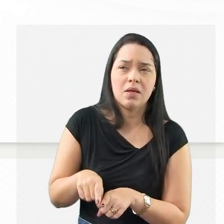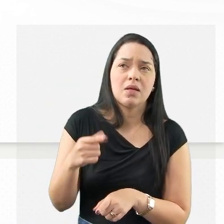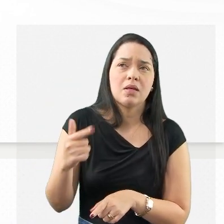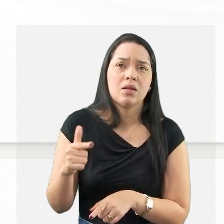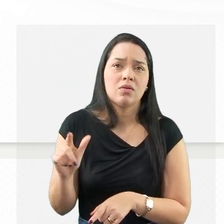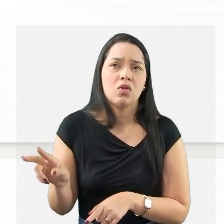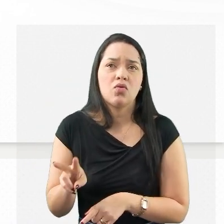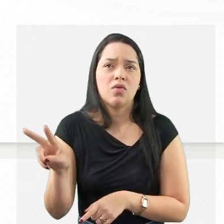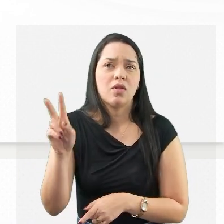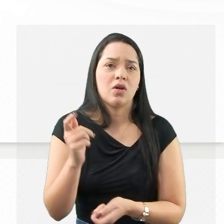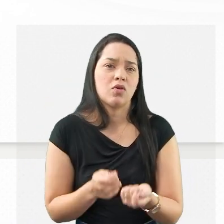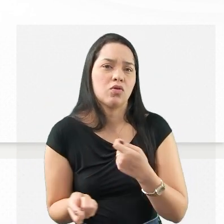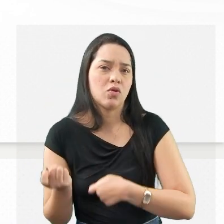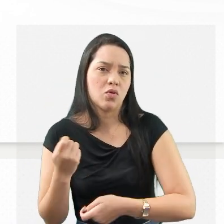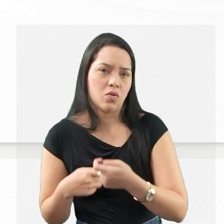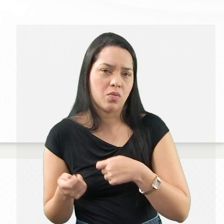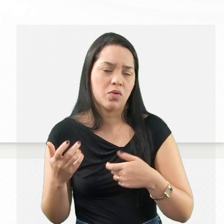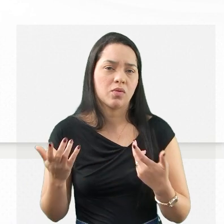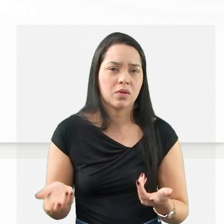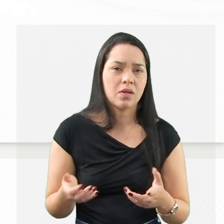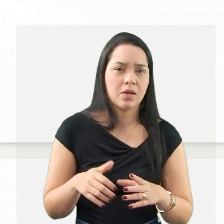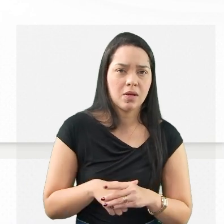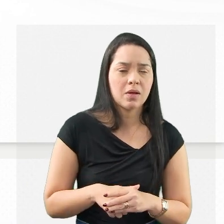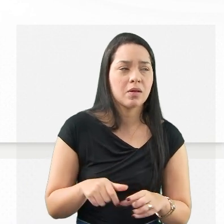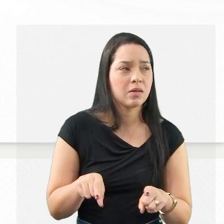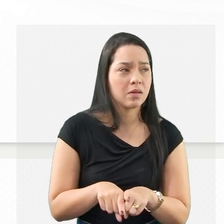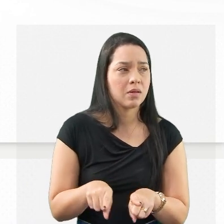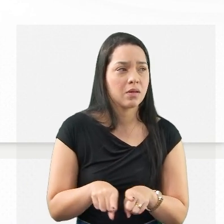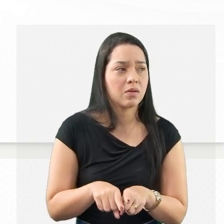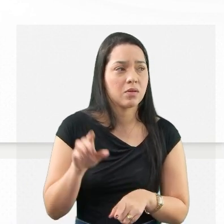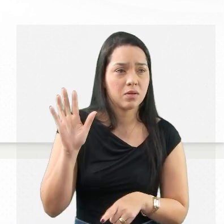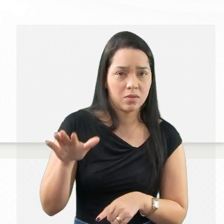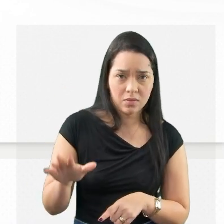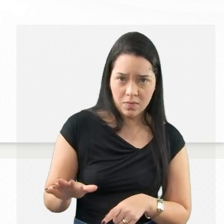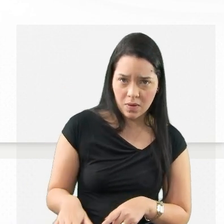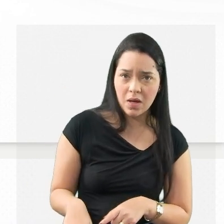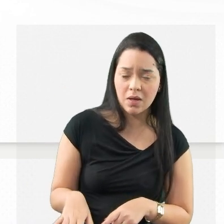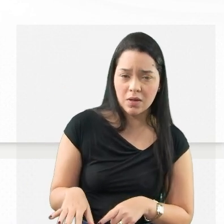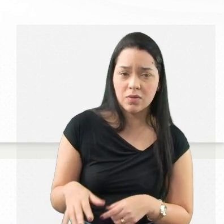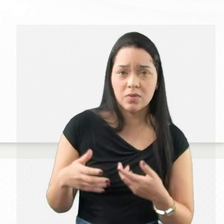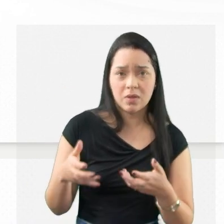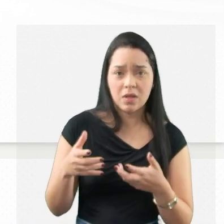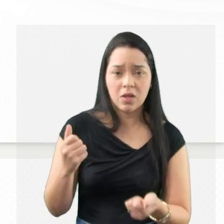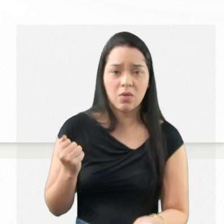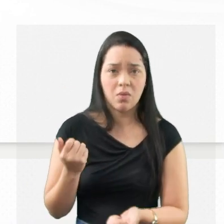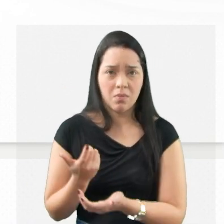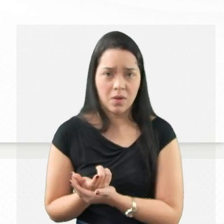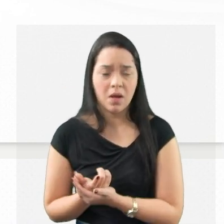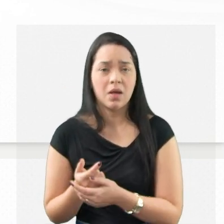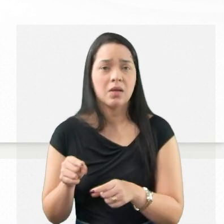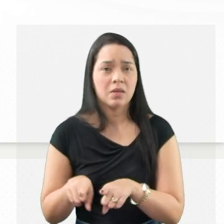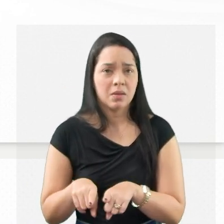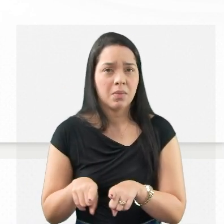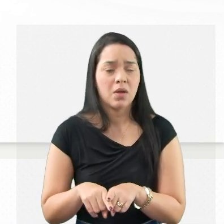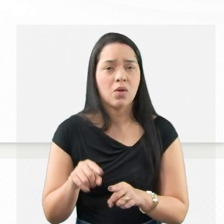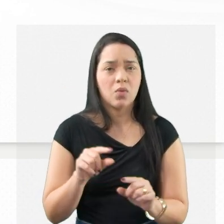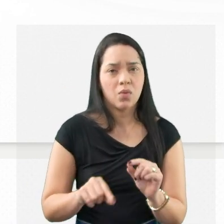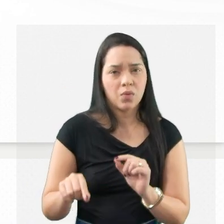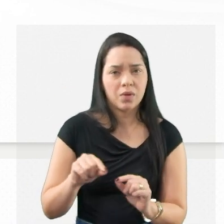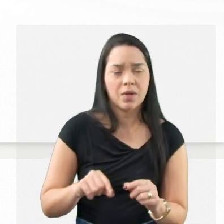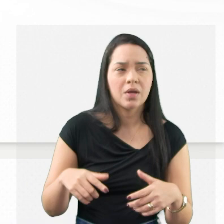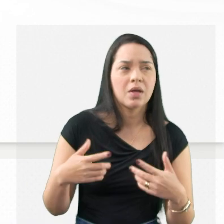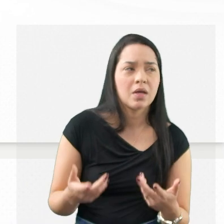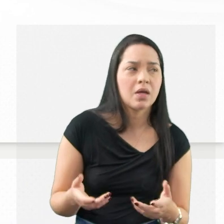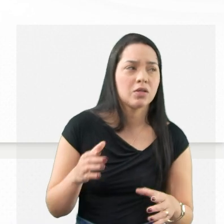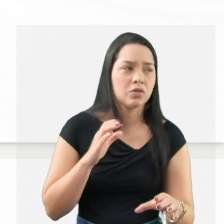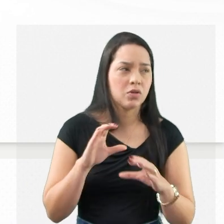grande valor econômico para fazer essa circulação. Isso faz com que os preços sejam baixos, né, para quem quer adquirir os folhetos, e torna-se uma forma